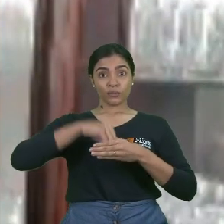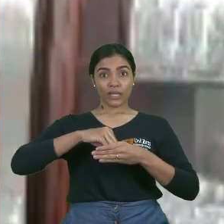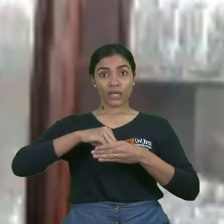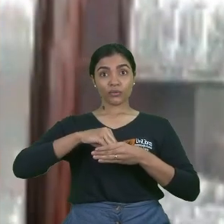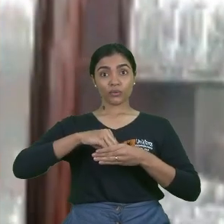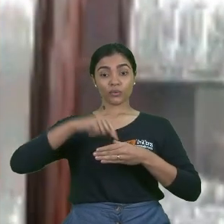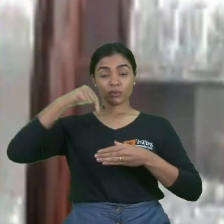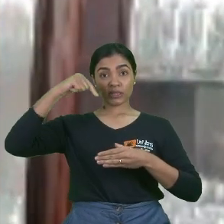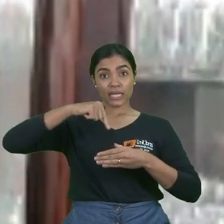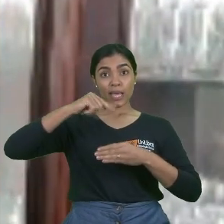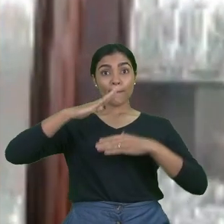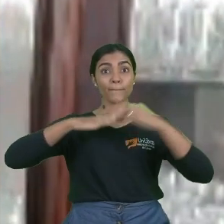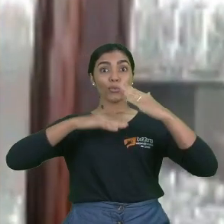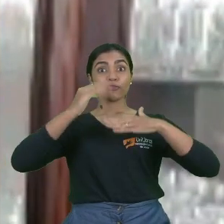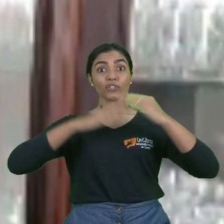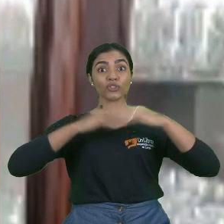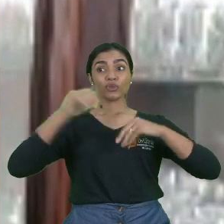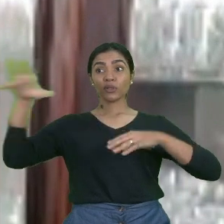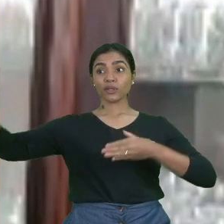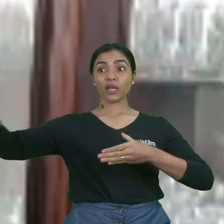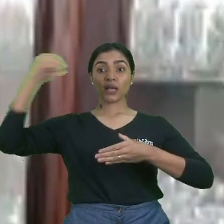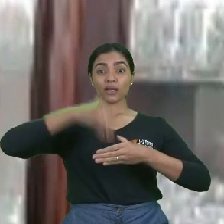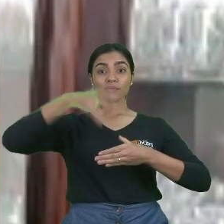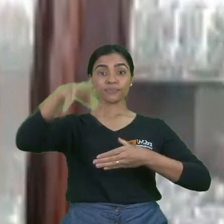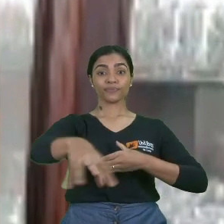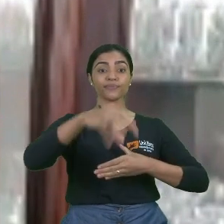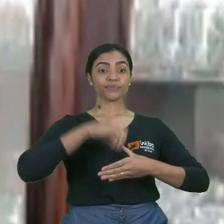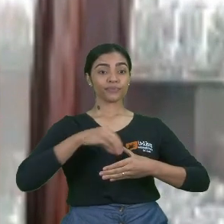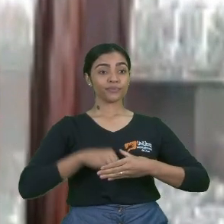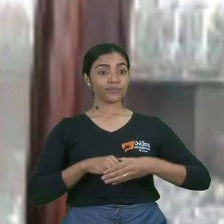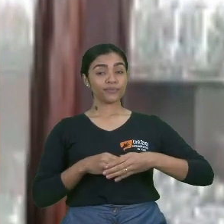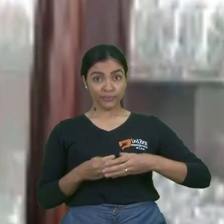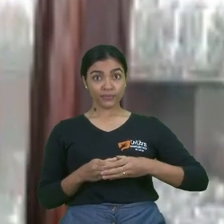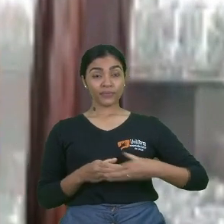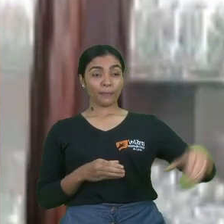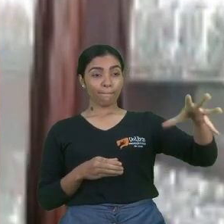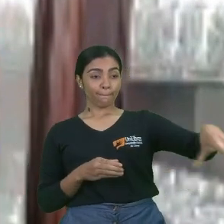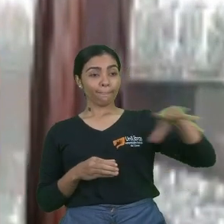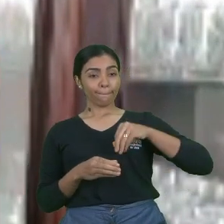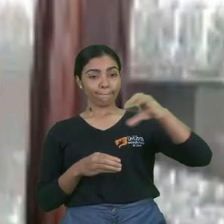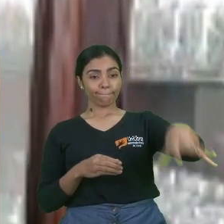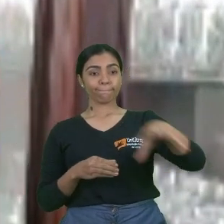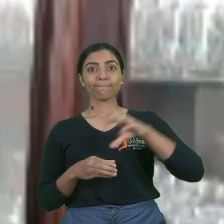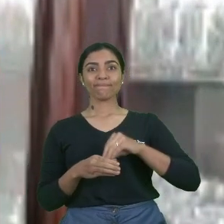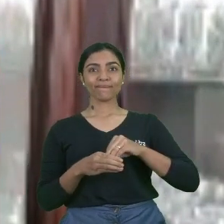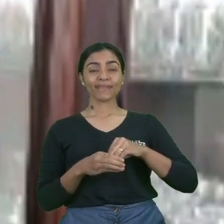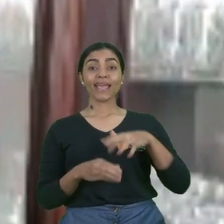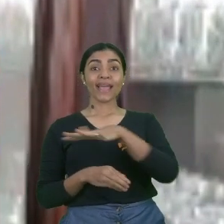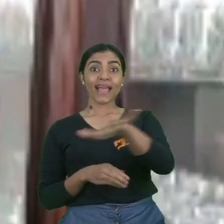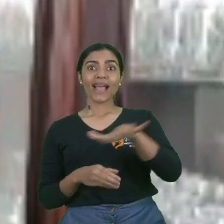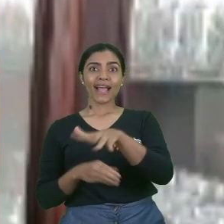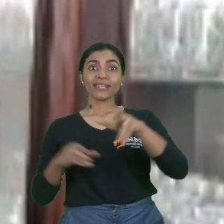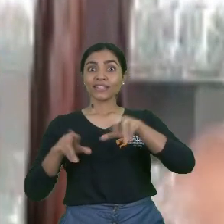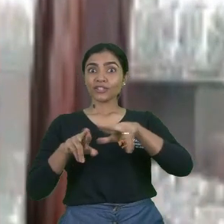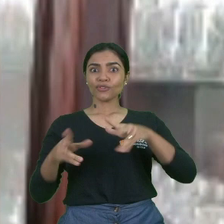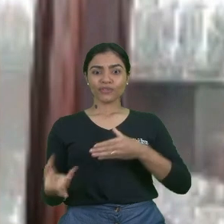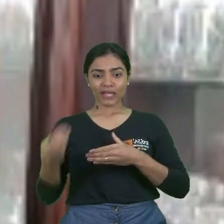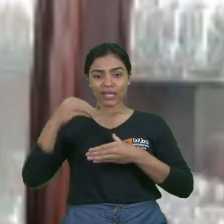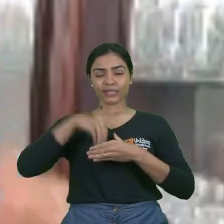pouquinho desde a educação infantil até a educação de adultos o Educação de prisioneiros